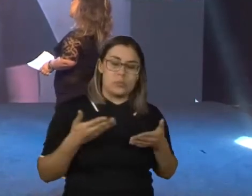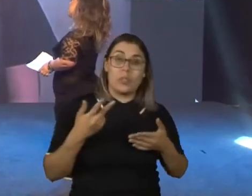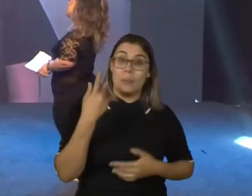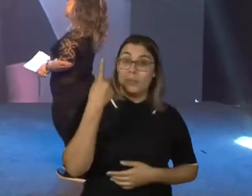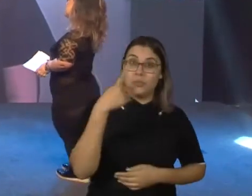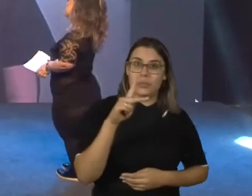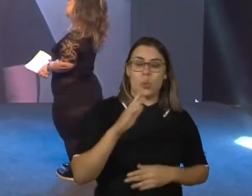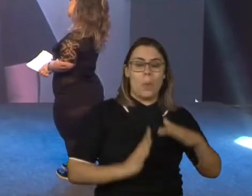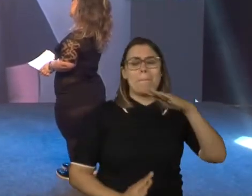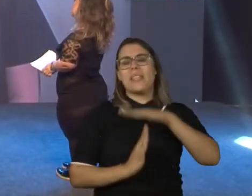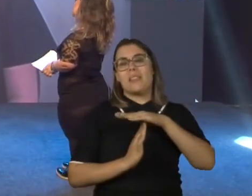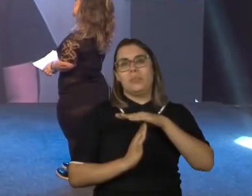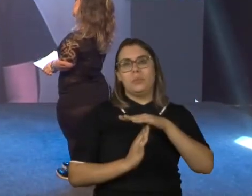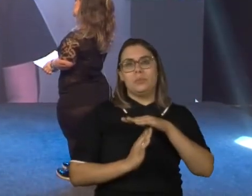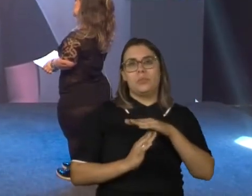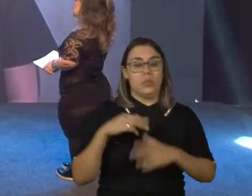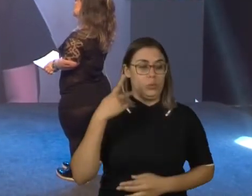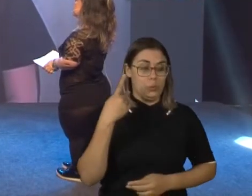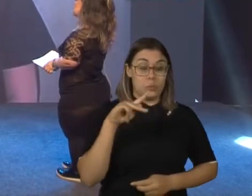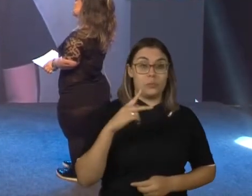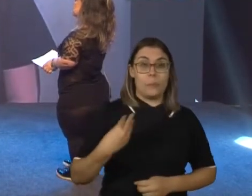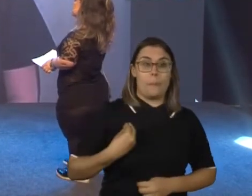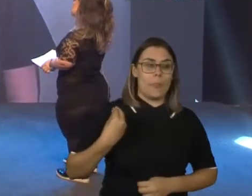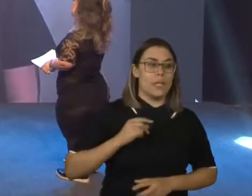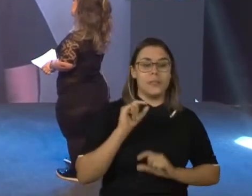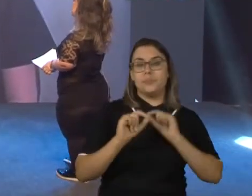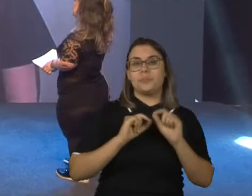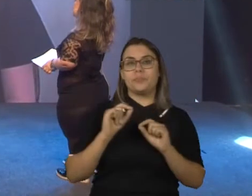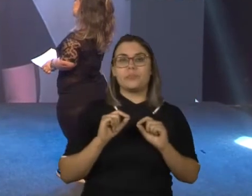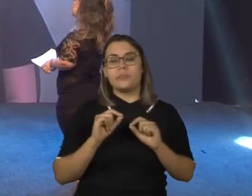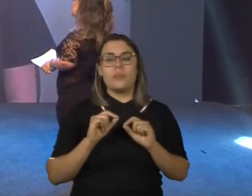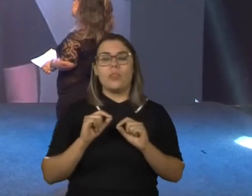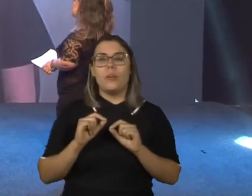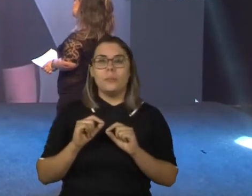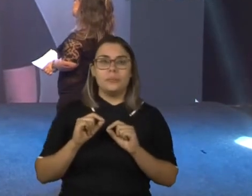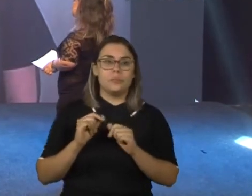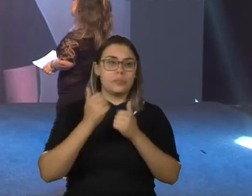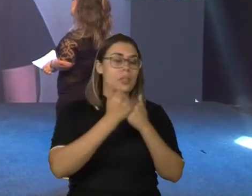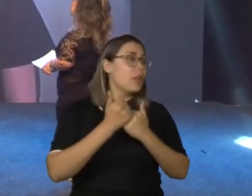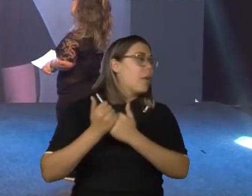o maior obstáculo da Clara e quem é os maiores aliados? Quem são os maiores aliados?